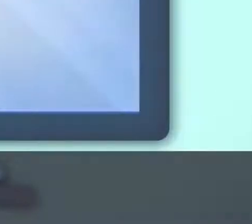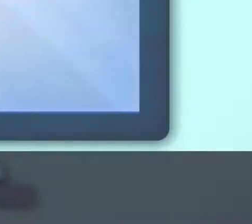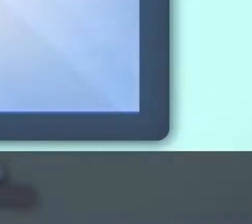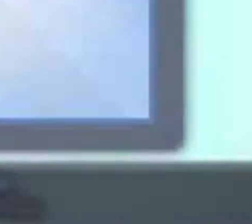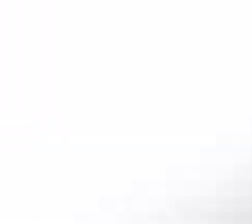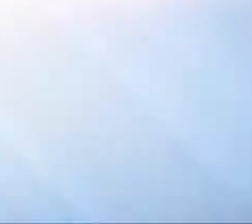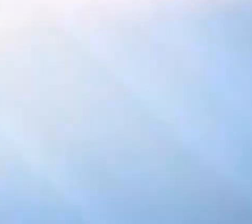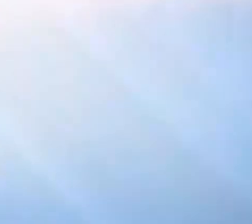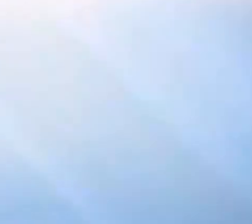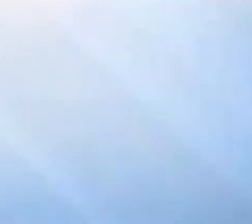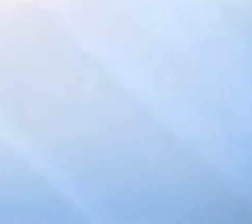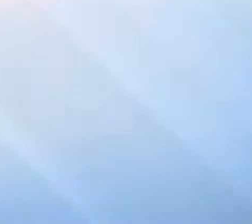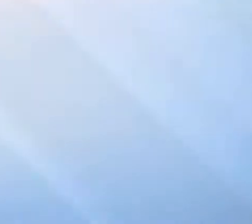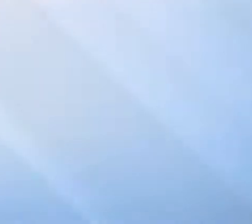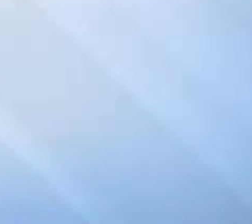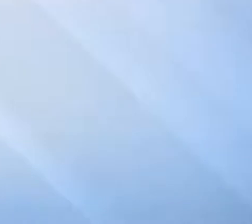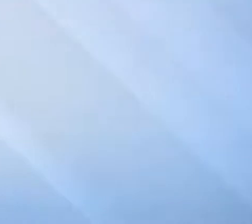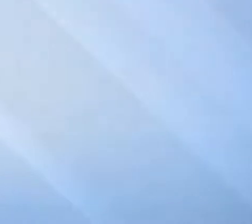aí